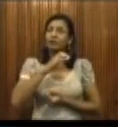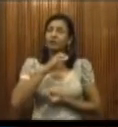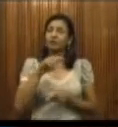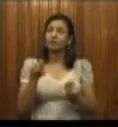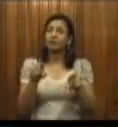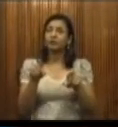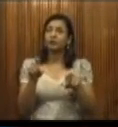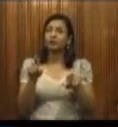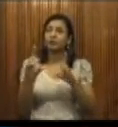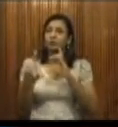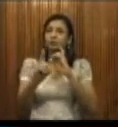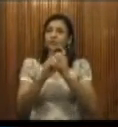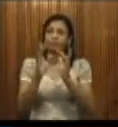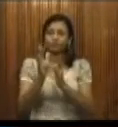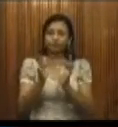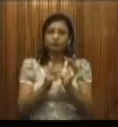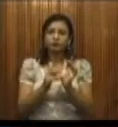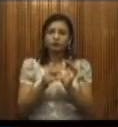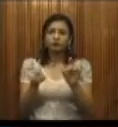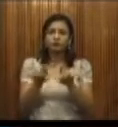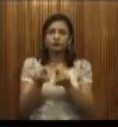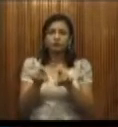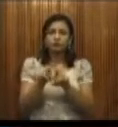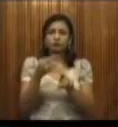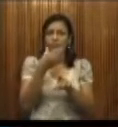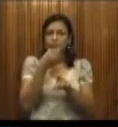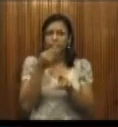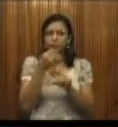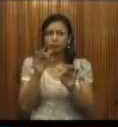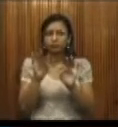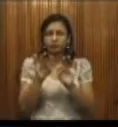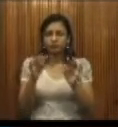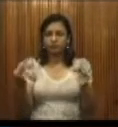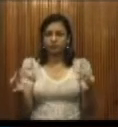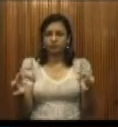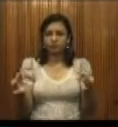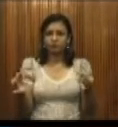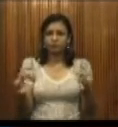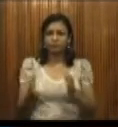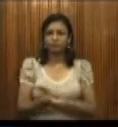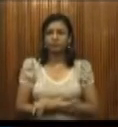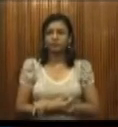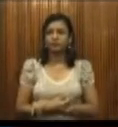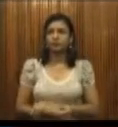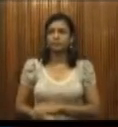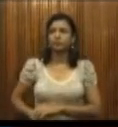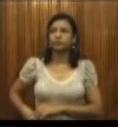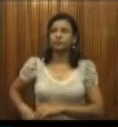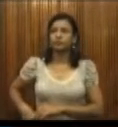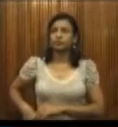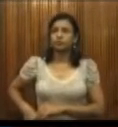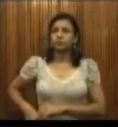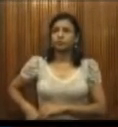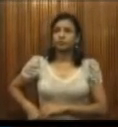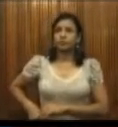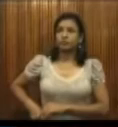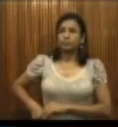de Jesus. E sabe o que ele faz diante de Jesus? Continua lendo aí. Diz assim: